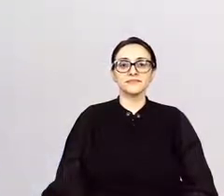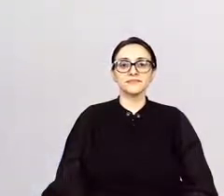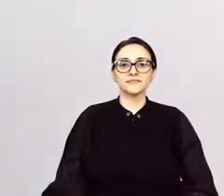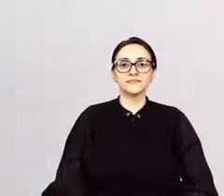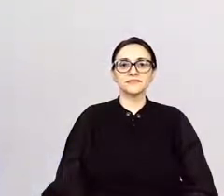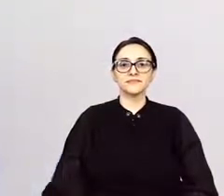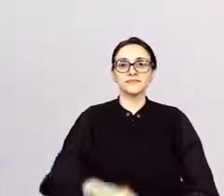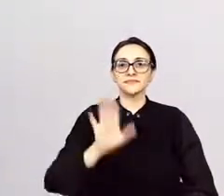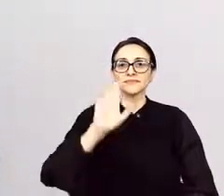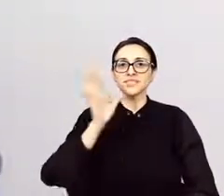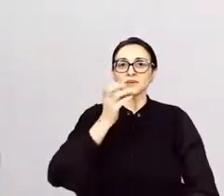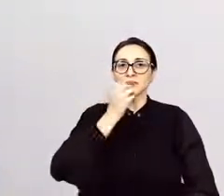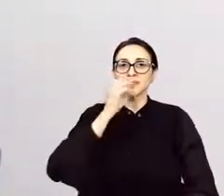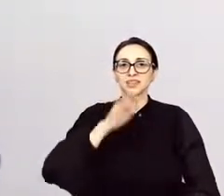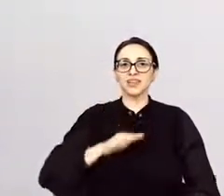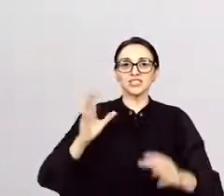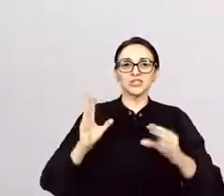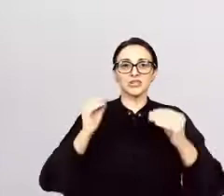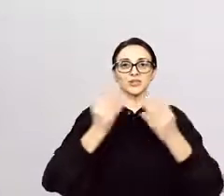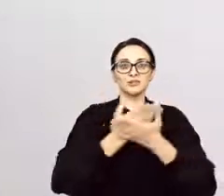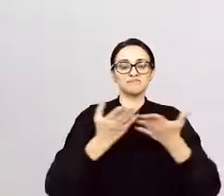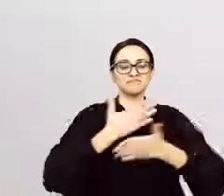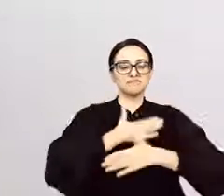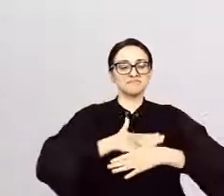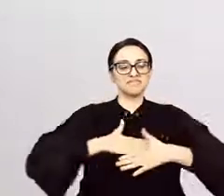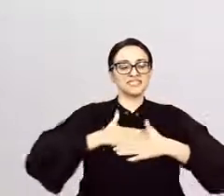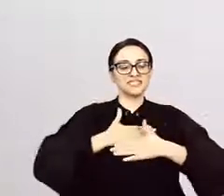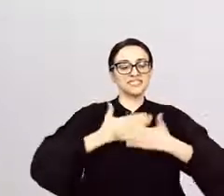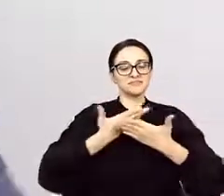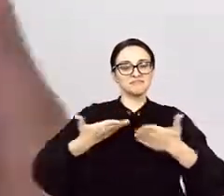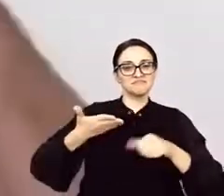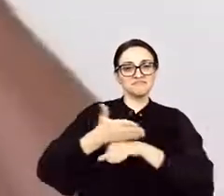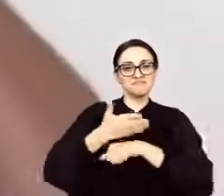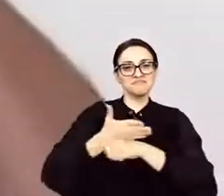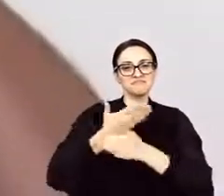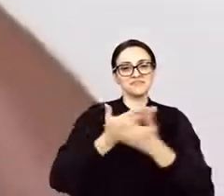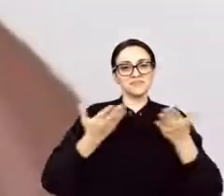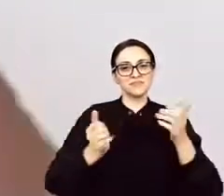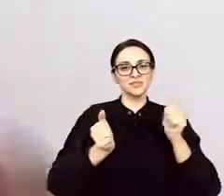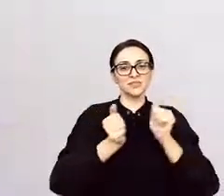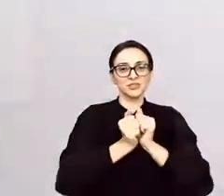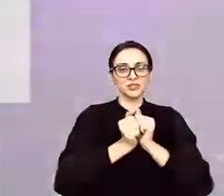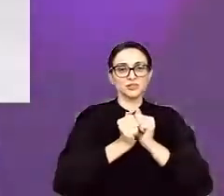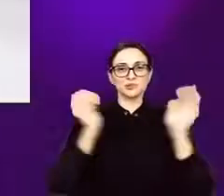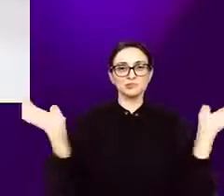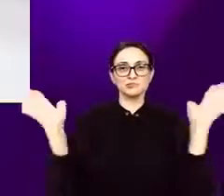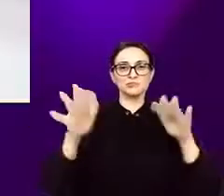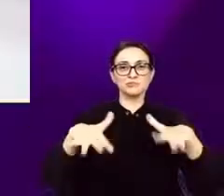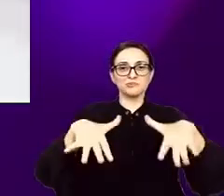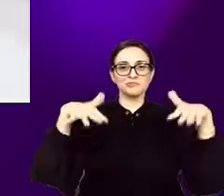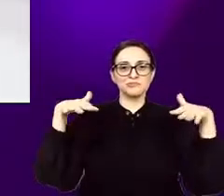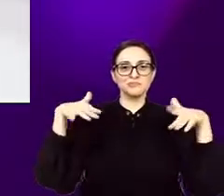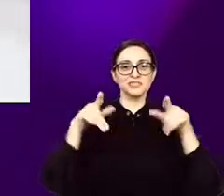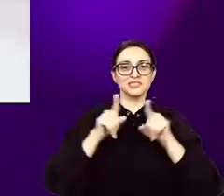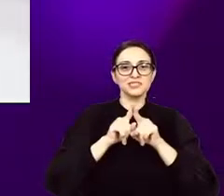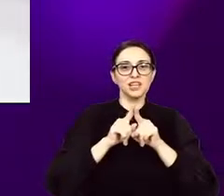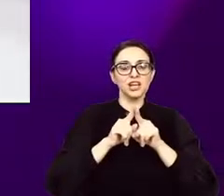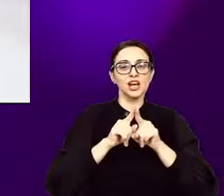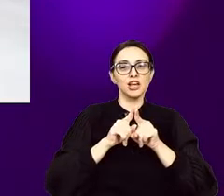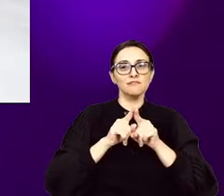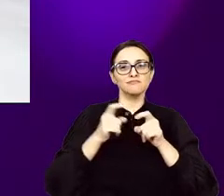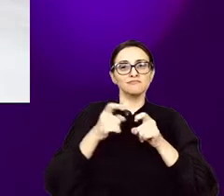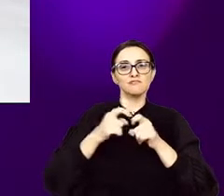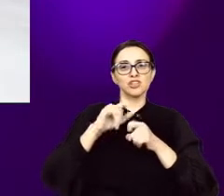Bom, boa tarde a todos. Prazer estar podendo participar com vocês aqui desse Summit novamente. Então, o Dr. Jorge já